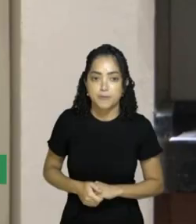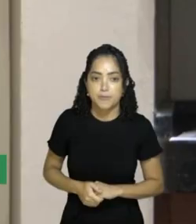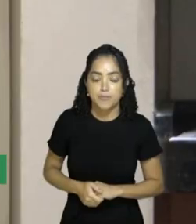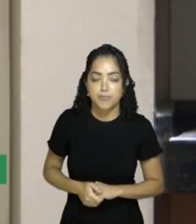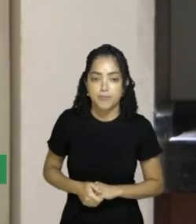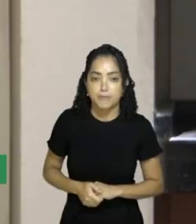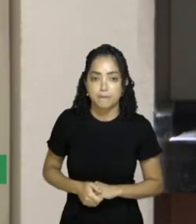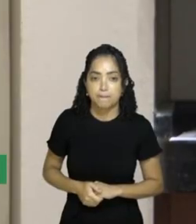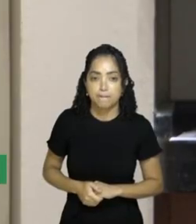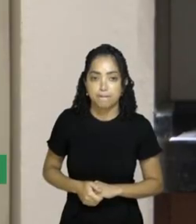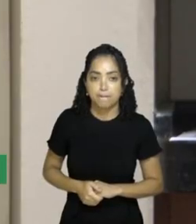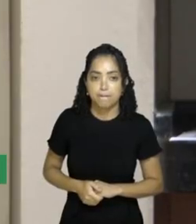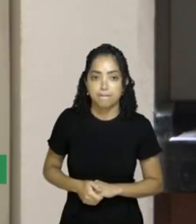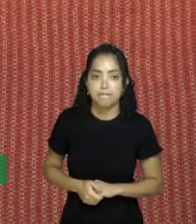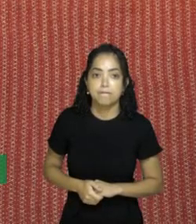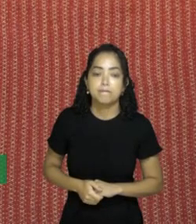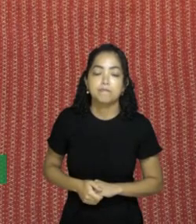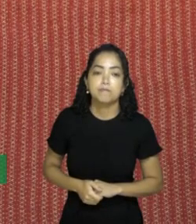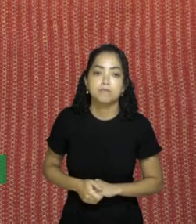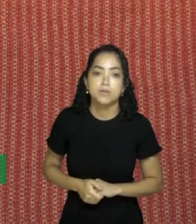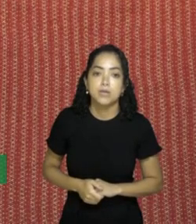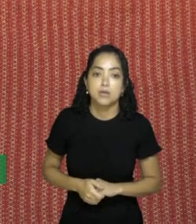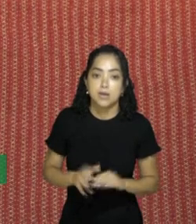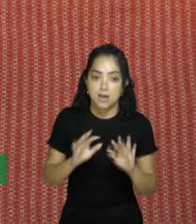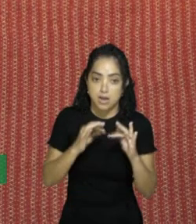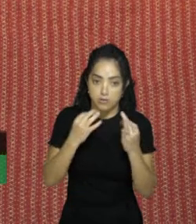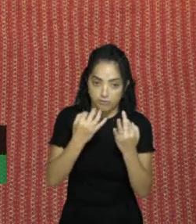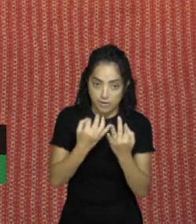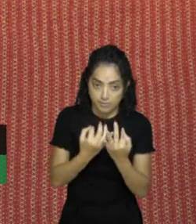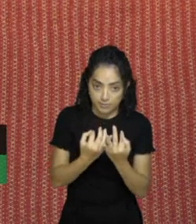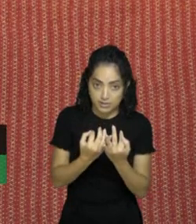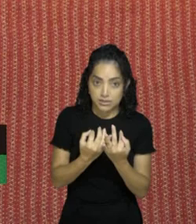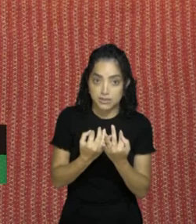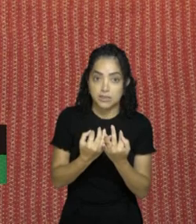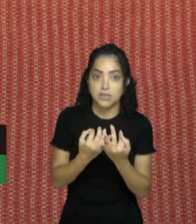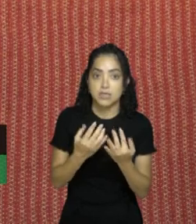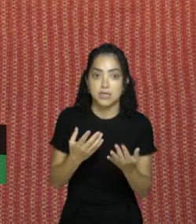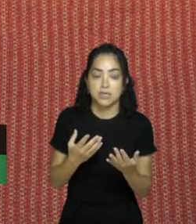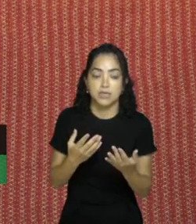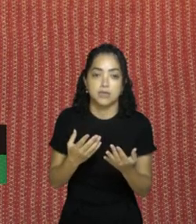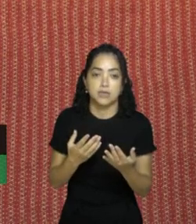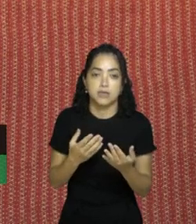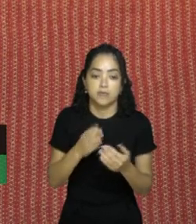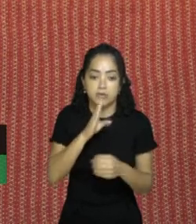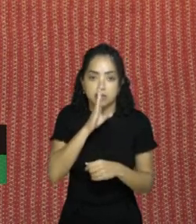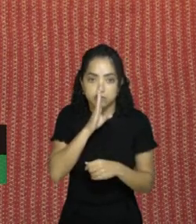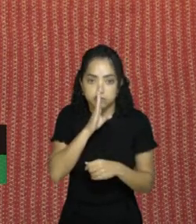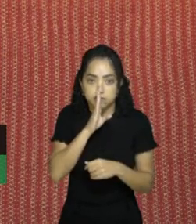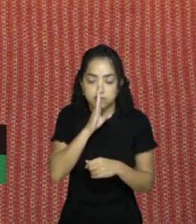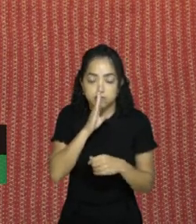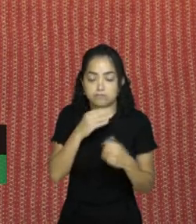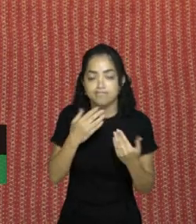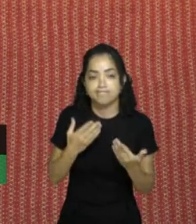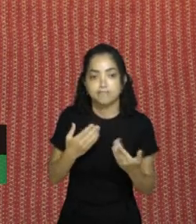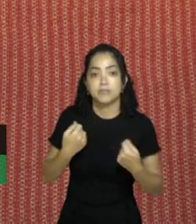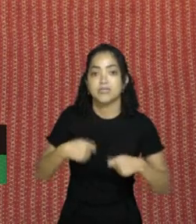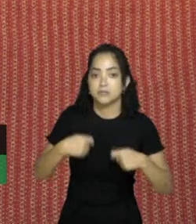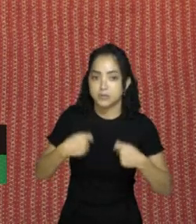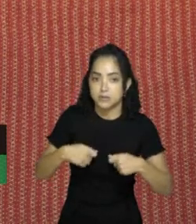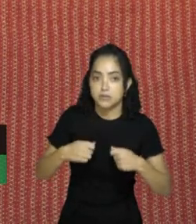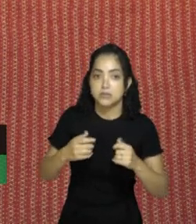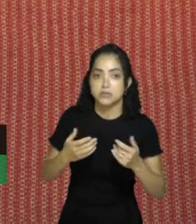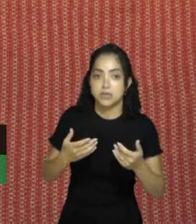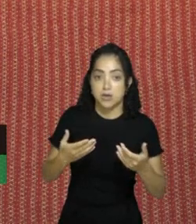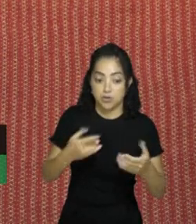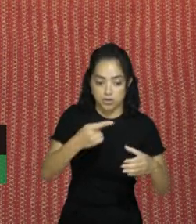mais ou menos a família geralmente prefere ficar reclusa sobre esse assunto mas temos uma frente de saúde